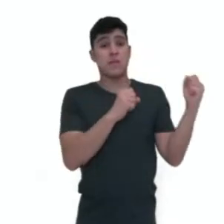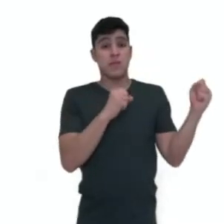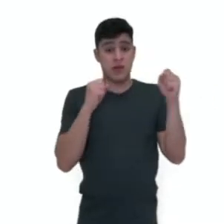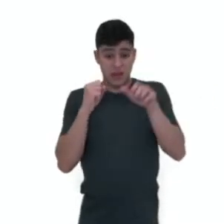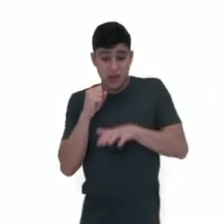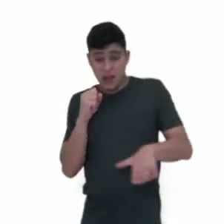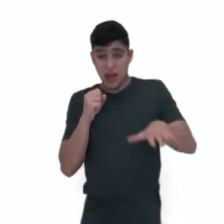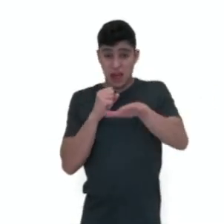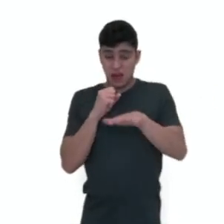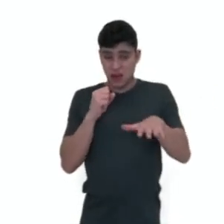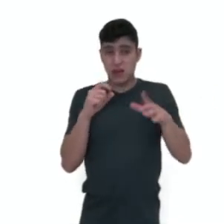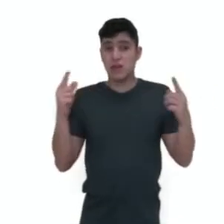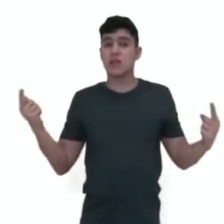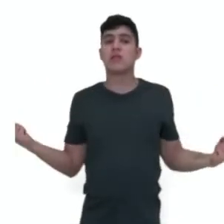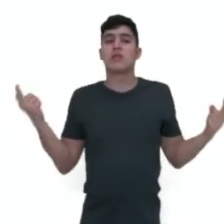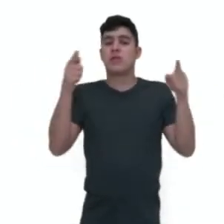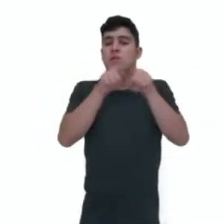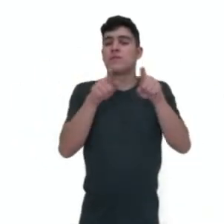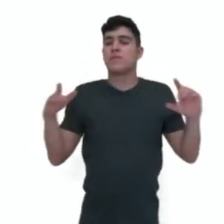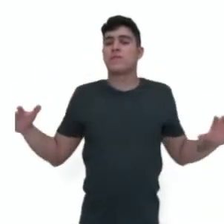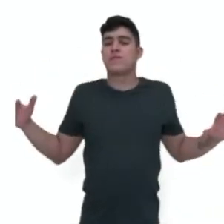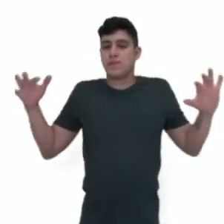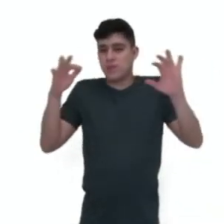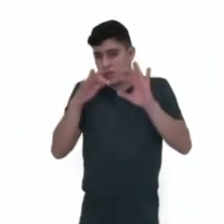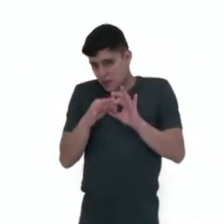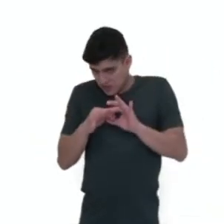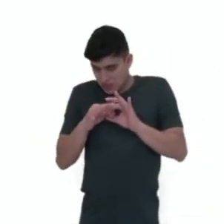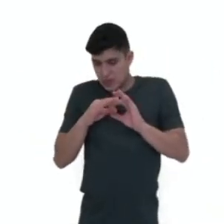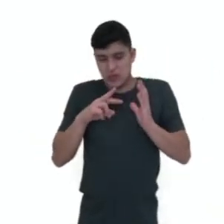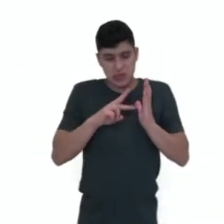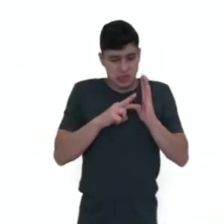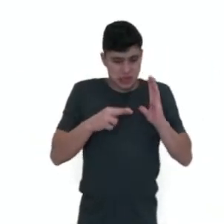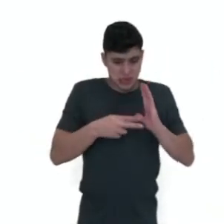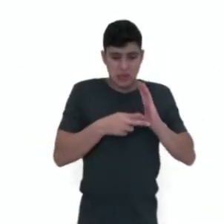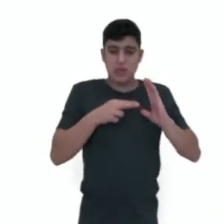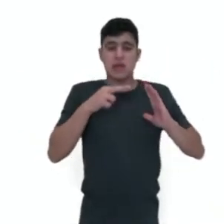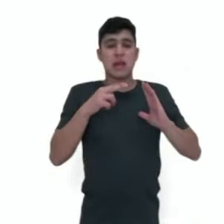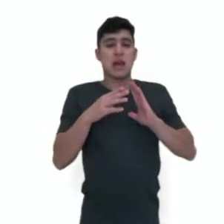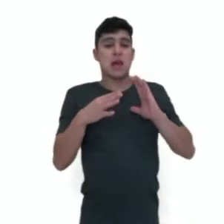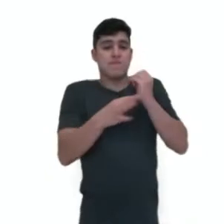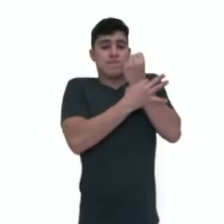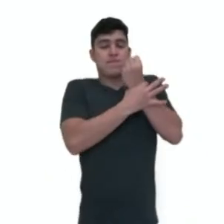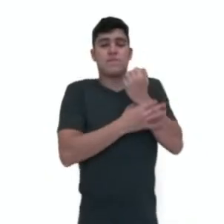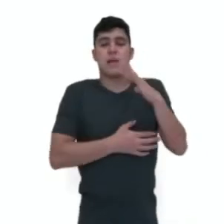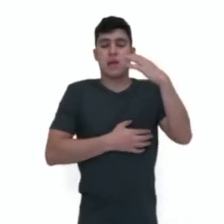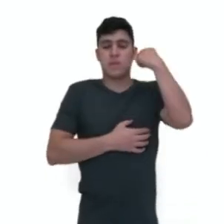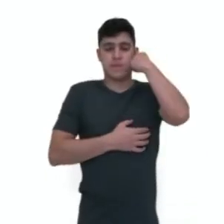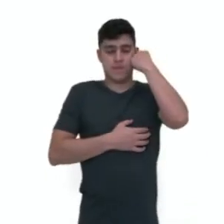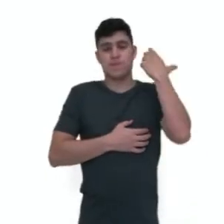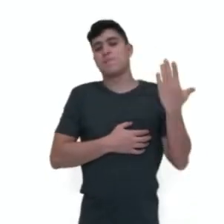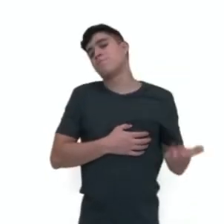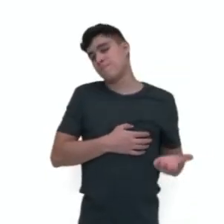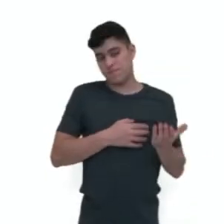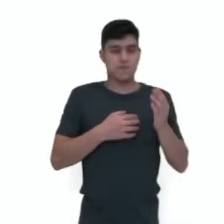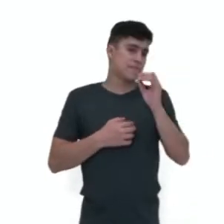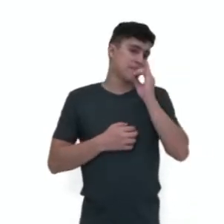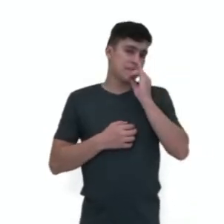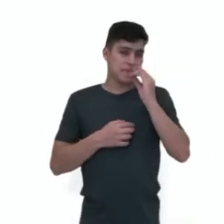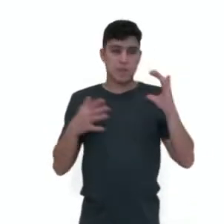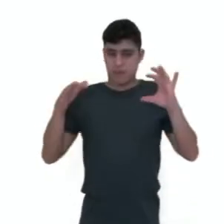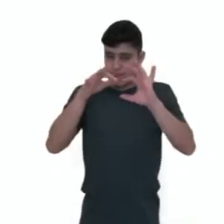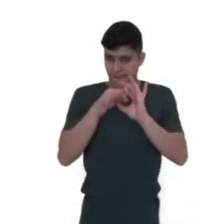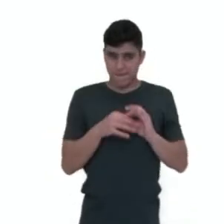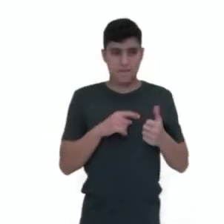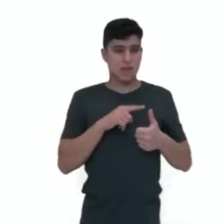se unem ou se fundem, adotando práticas econômicas que lhes assegurem o aumento dos lucros. Exemplo é a fusão